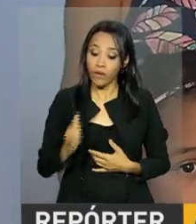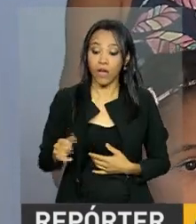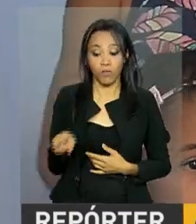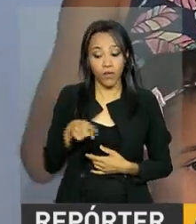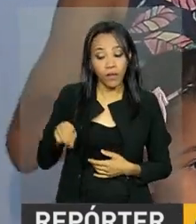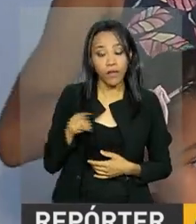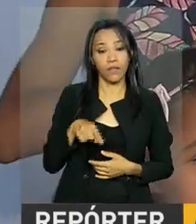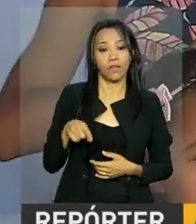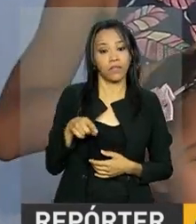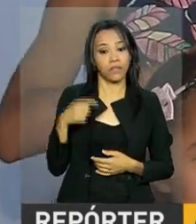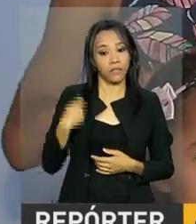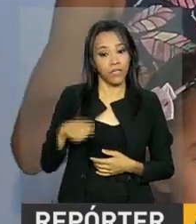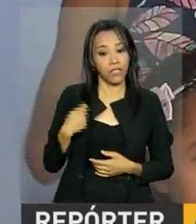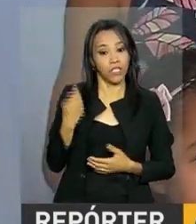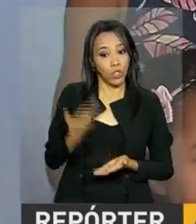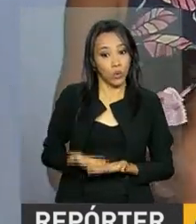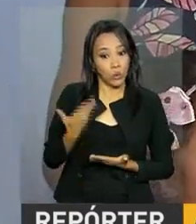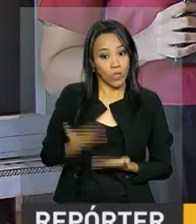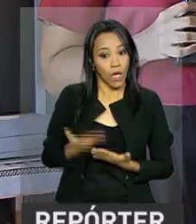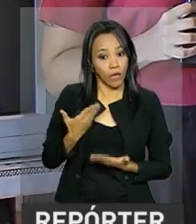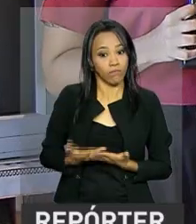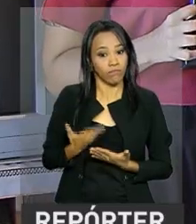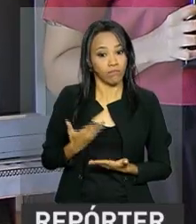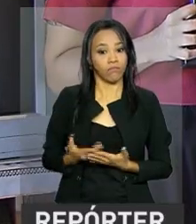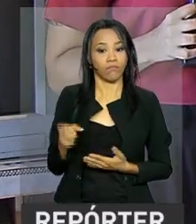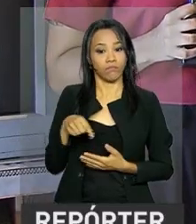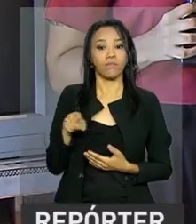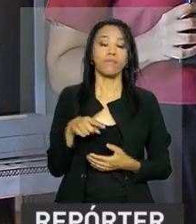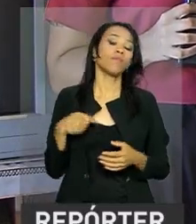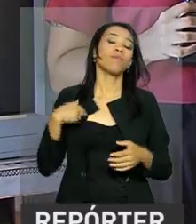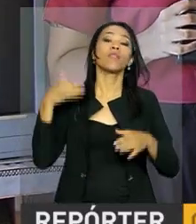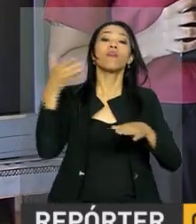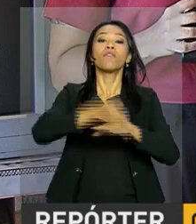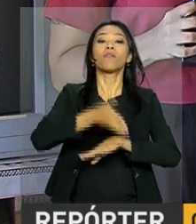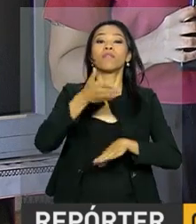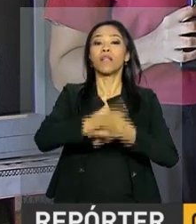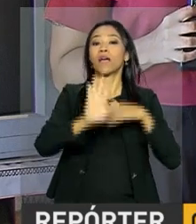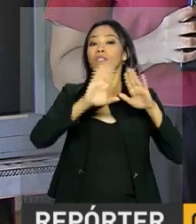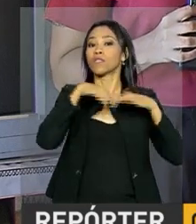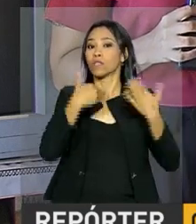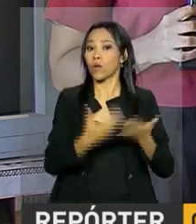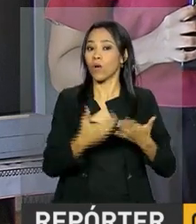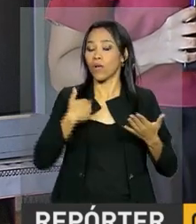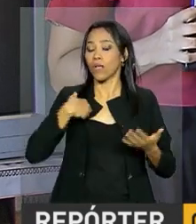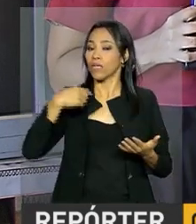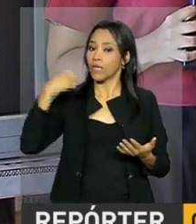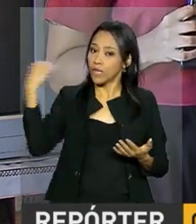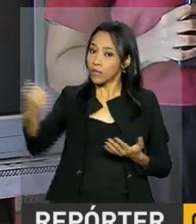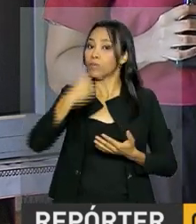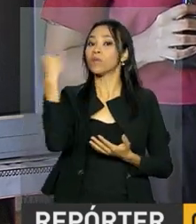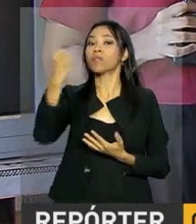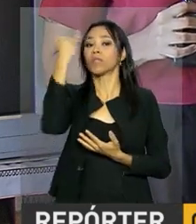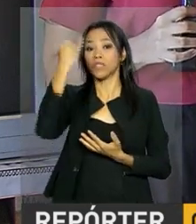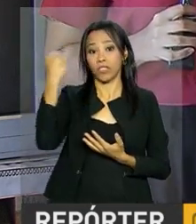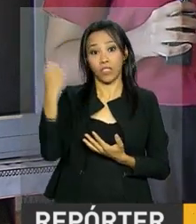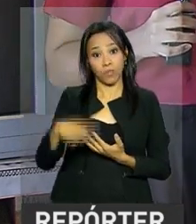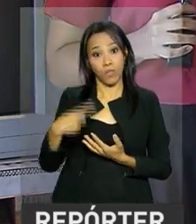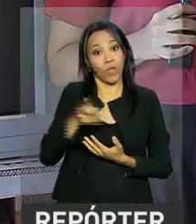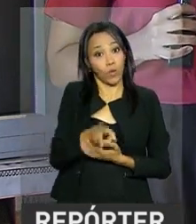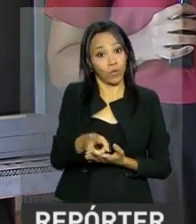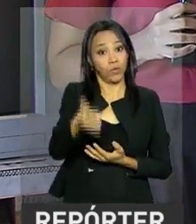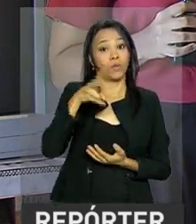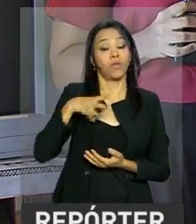direto que elas têm que estudar muito frequentar a escola é uma das condições fundamentais para que a família do Estudante